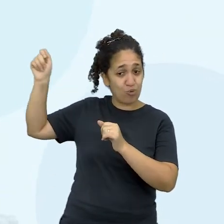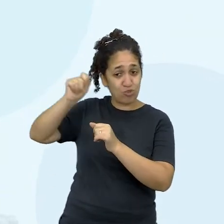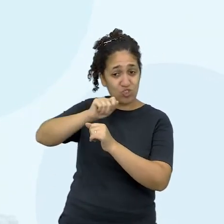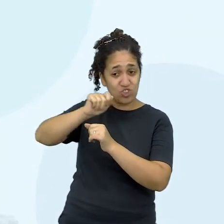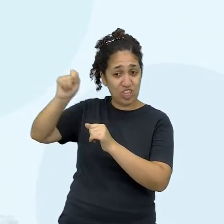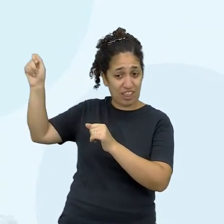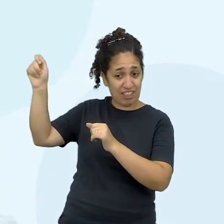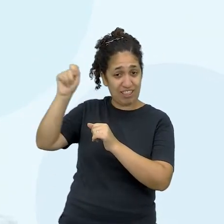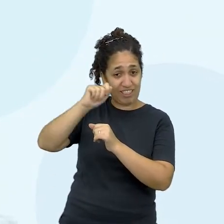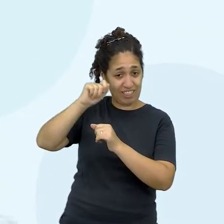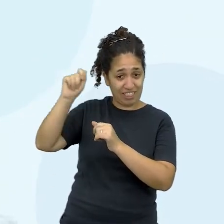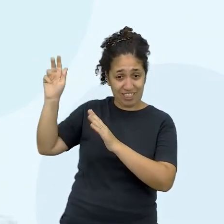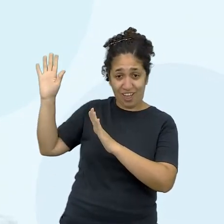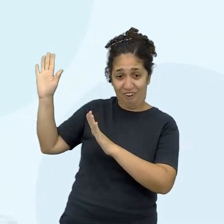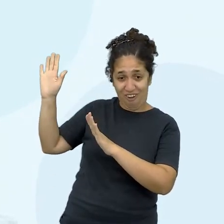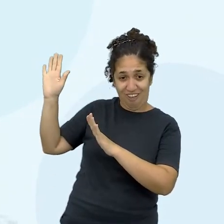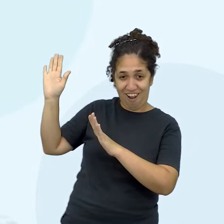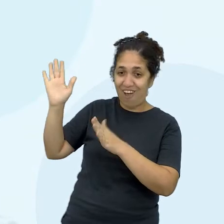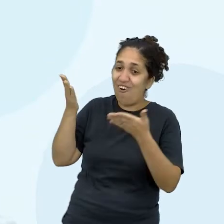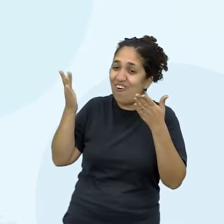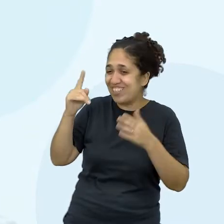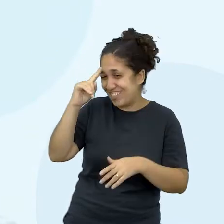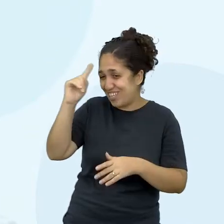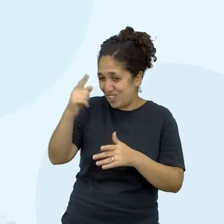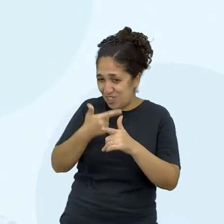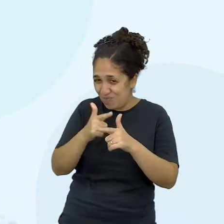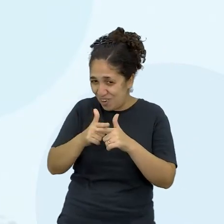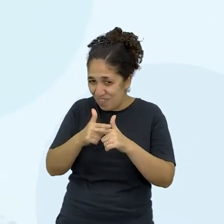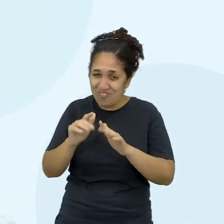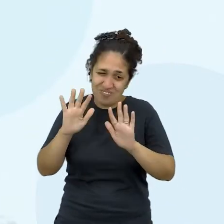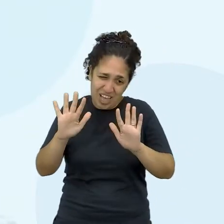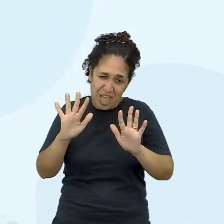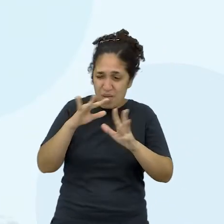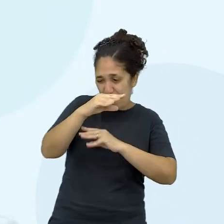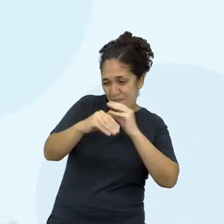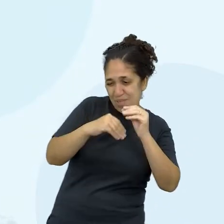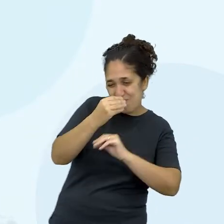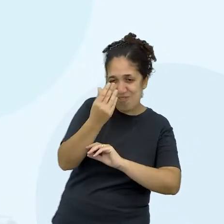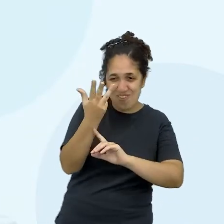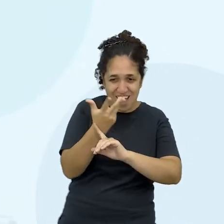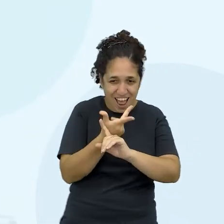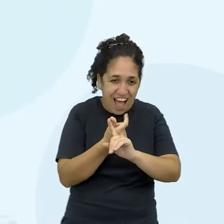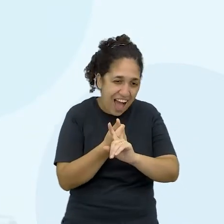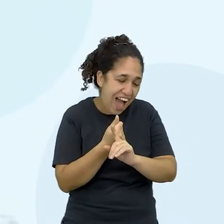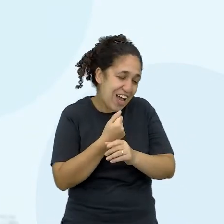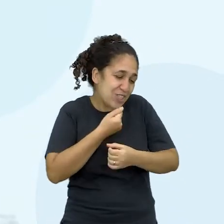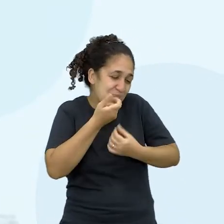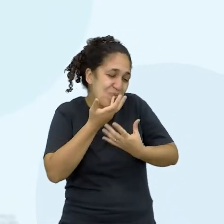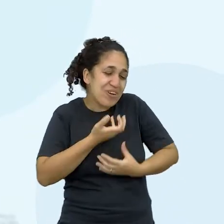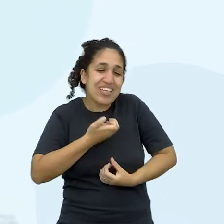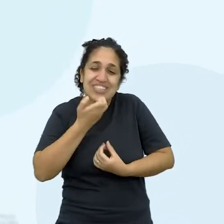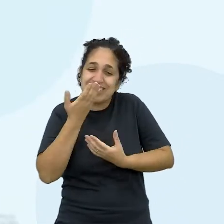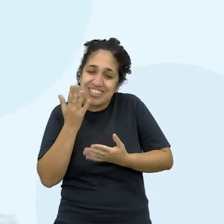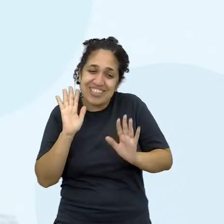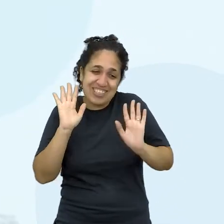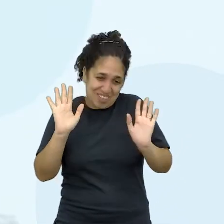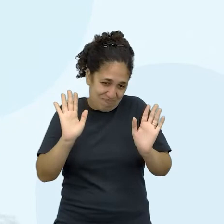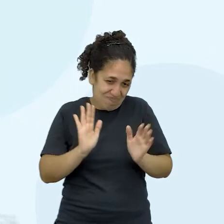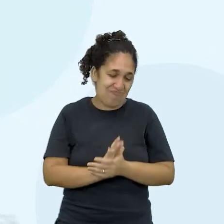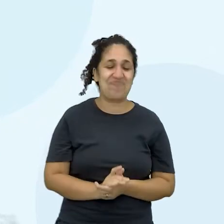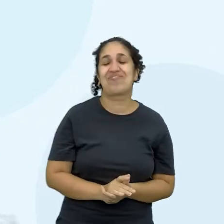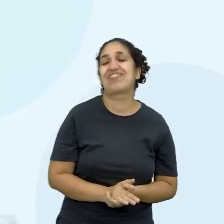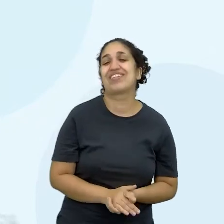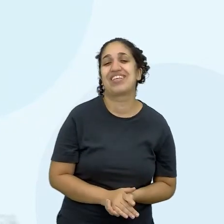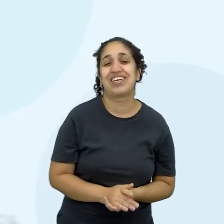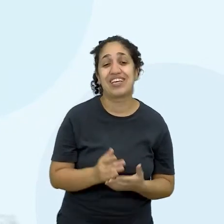ó, hoje é só dia de problema, viu? Mas é problema com arte, é misturando arte, poesia, tem até poesia